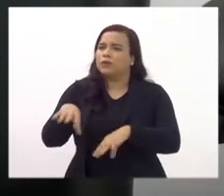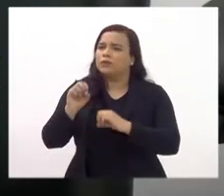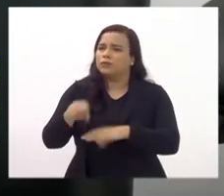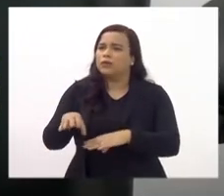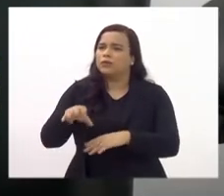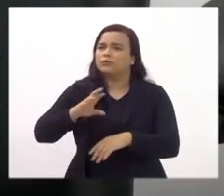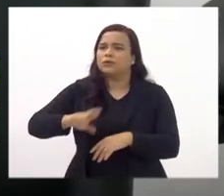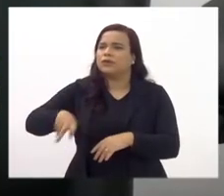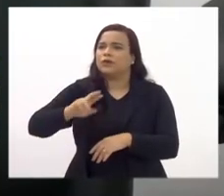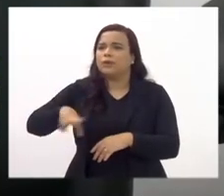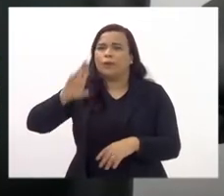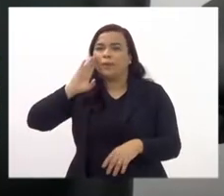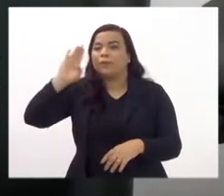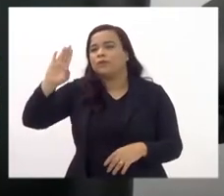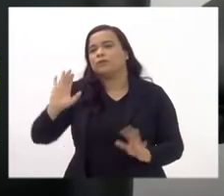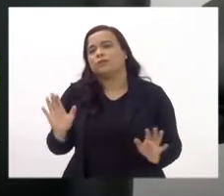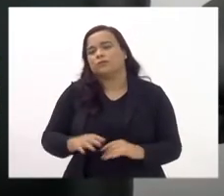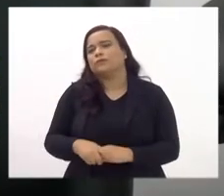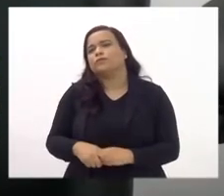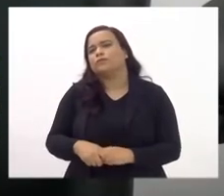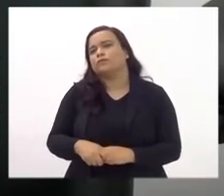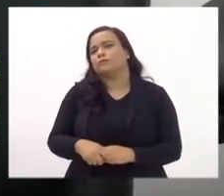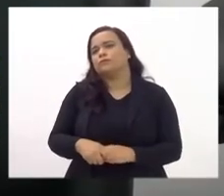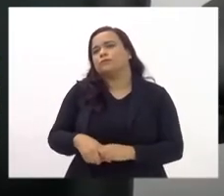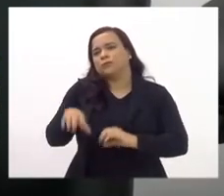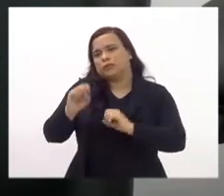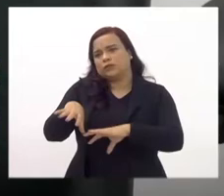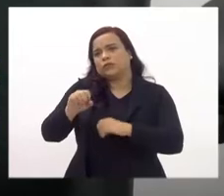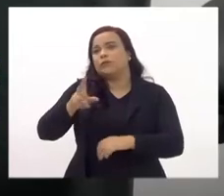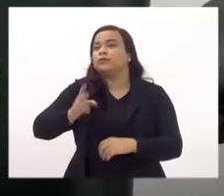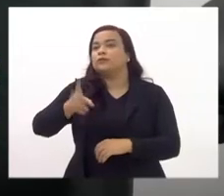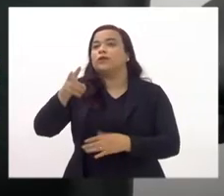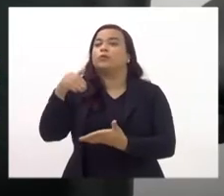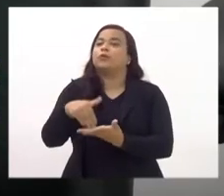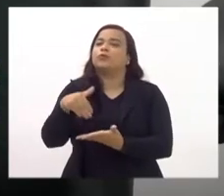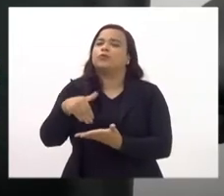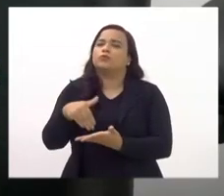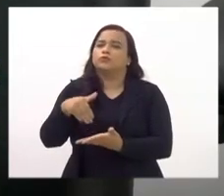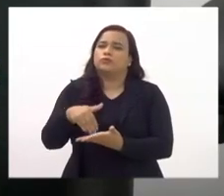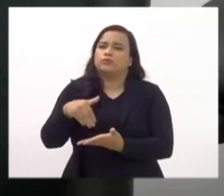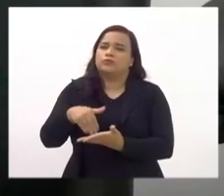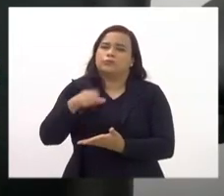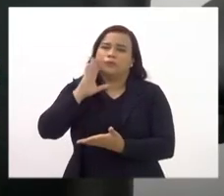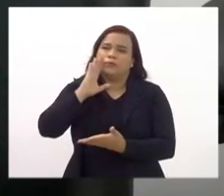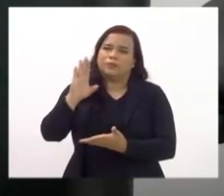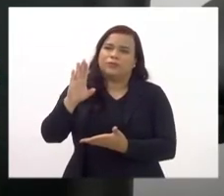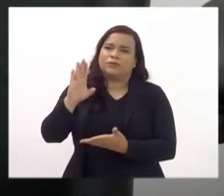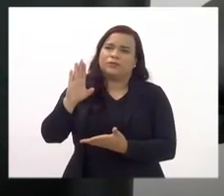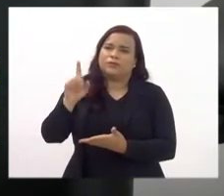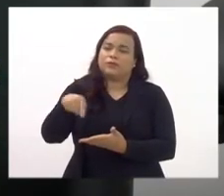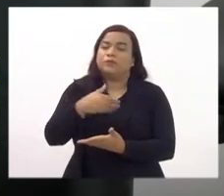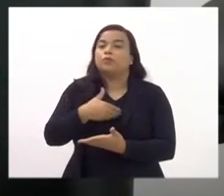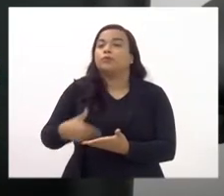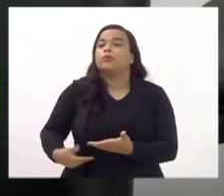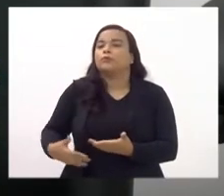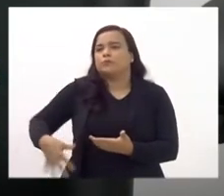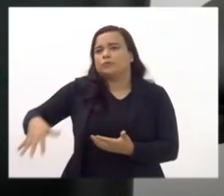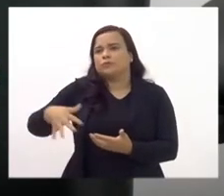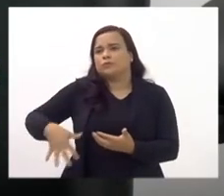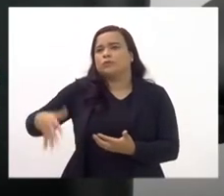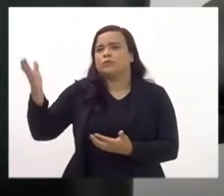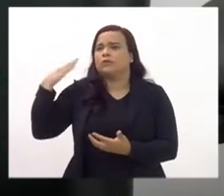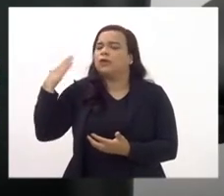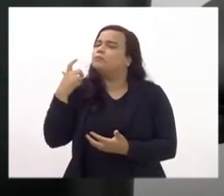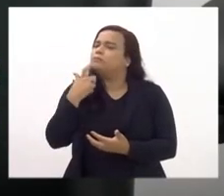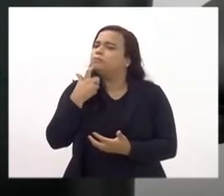foi a prioridade, né? A nossa educação sempre esteve em último plano, principalmente a educação pública. E há poucos dias atrás,